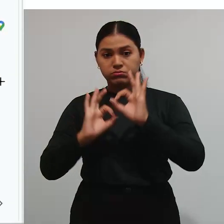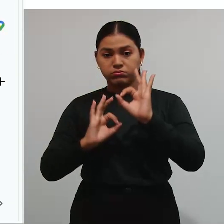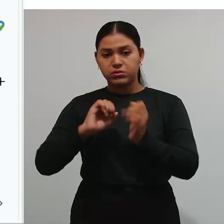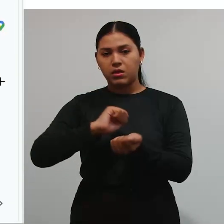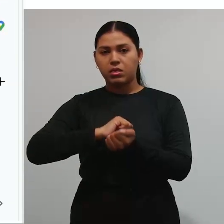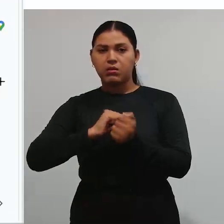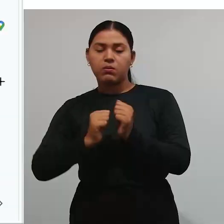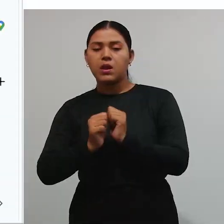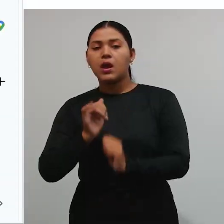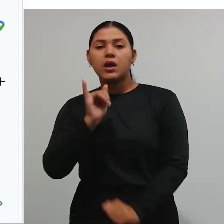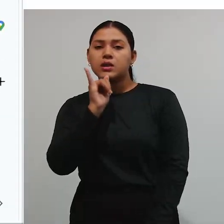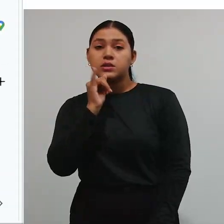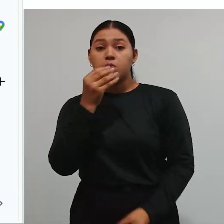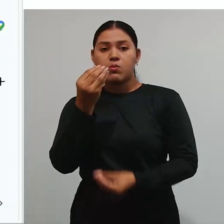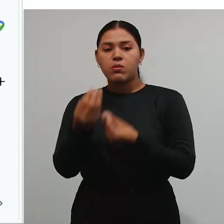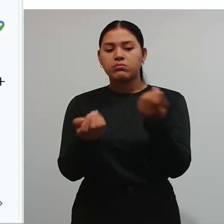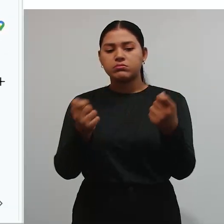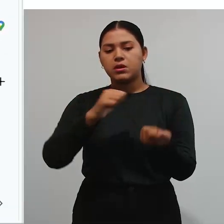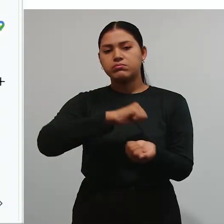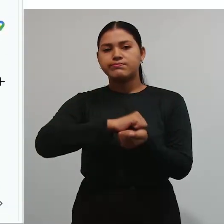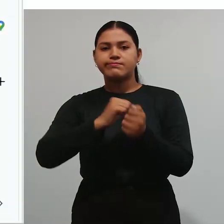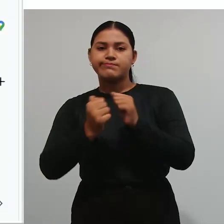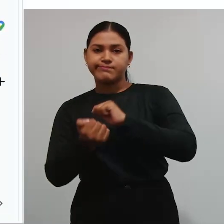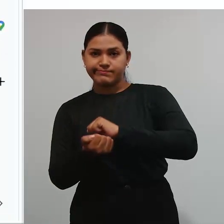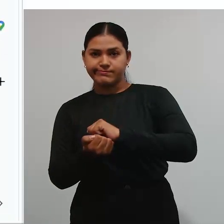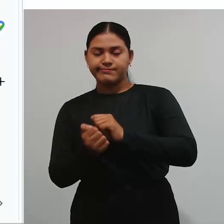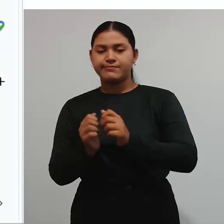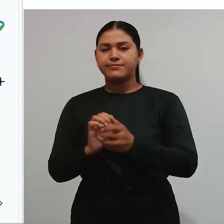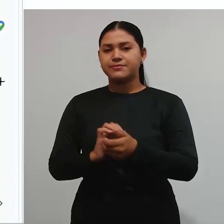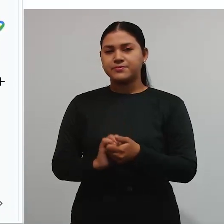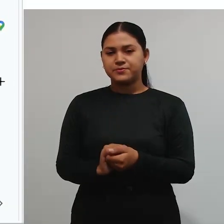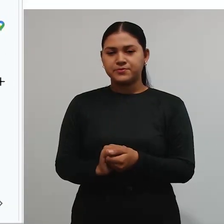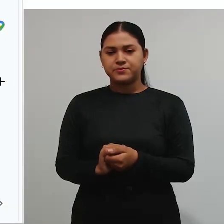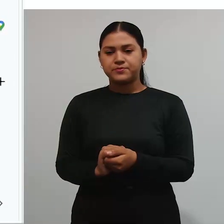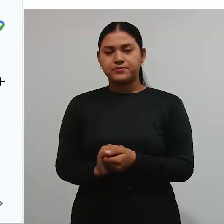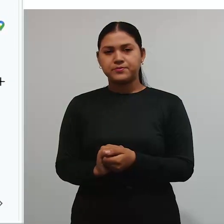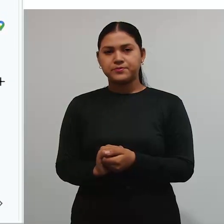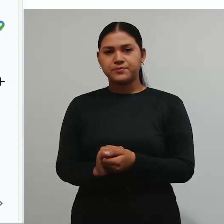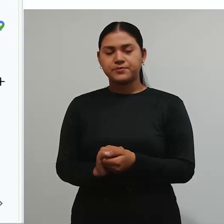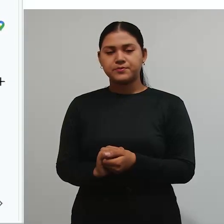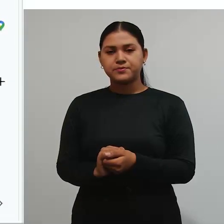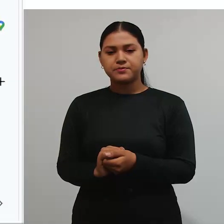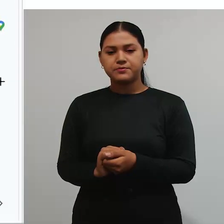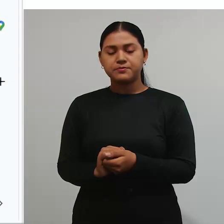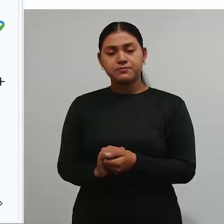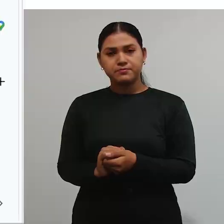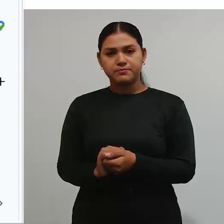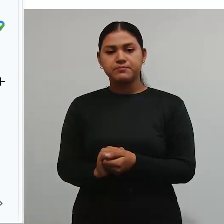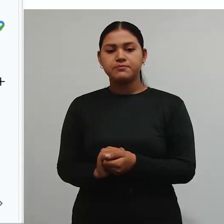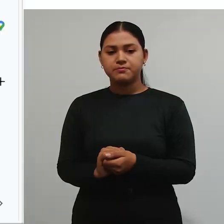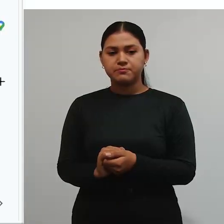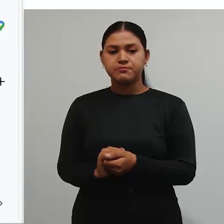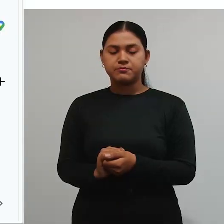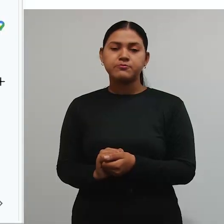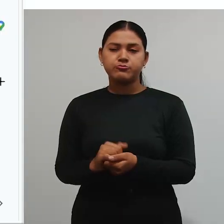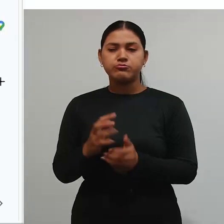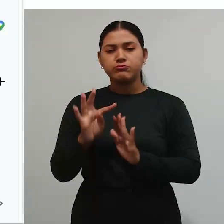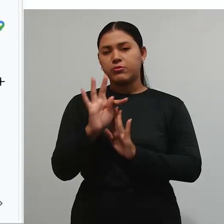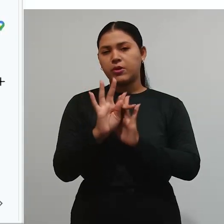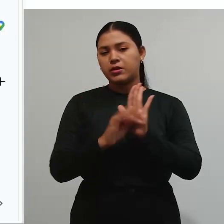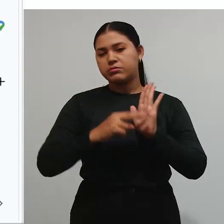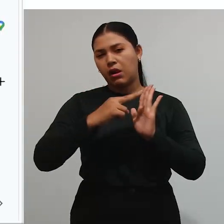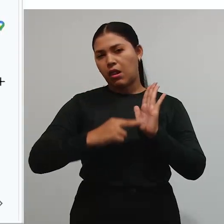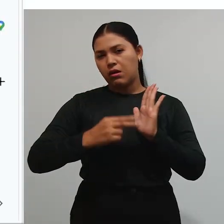a diferença. Então, ó, tô vindo aqui, o eixo, identidade, prática de blá, blá, blá, jornada profissional de